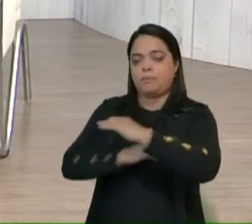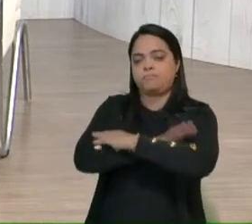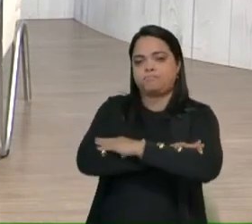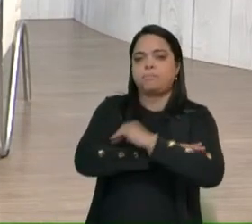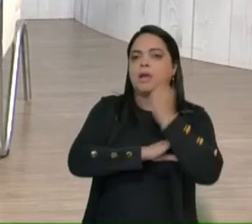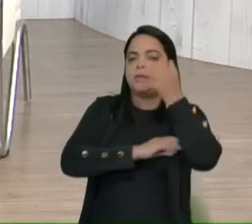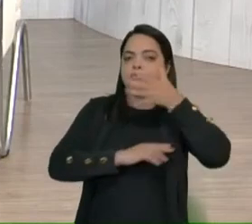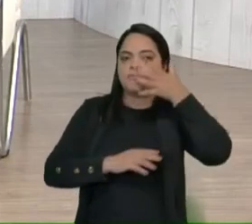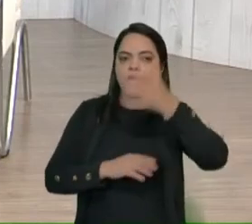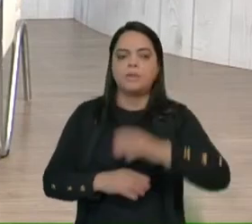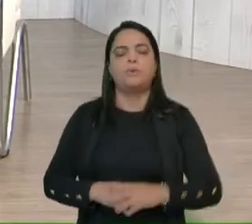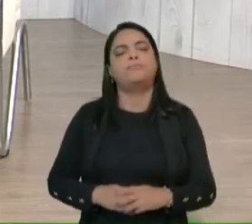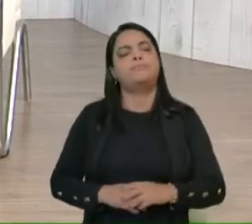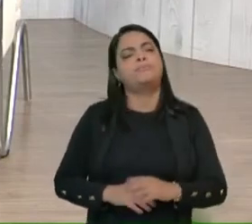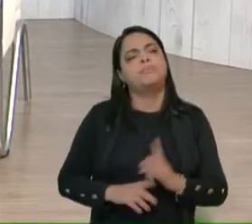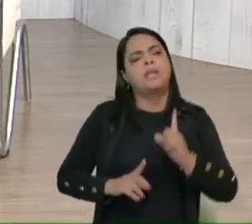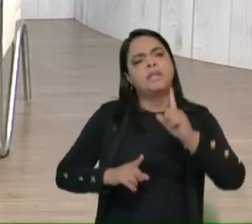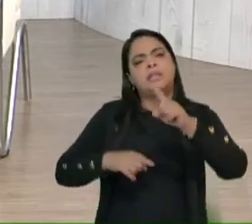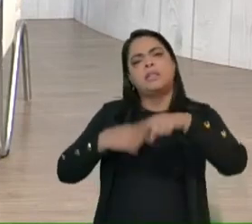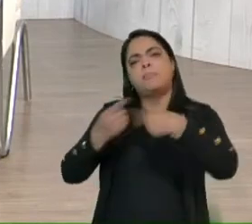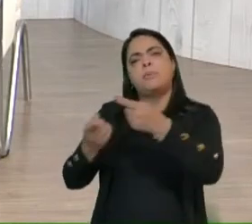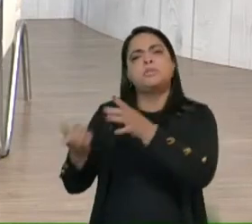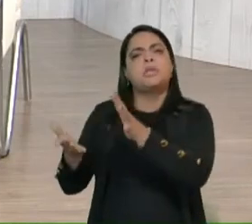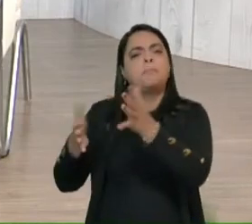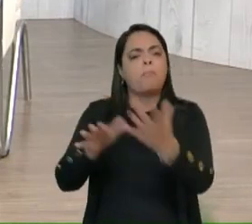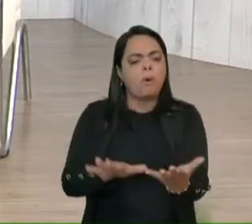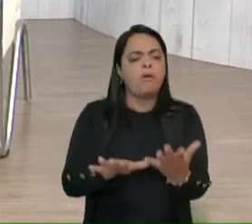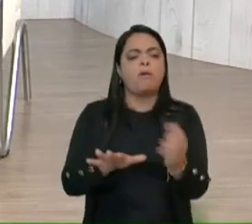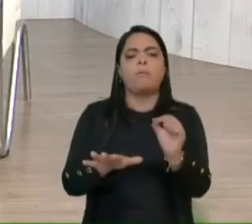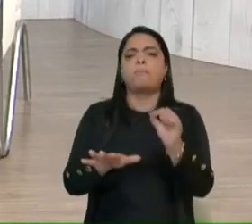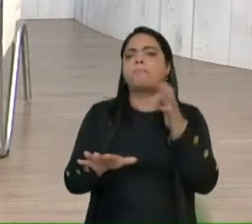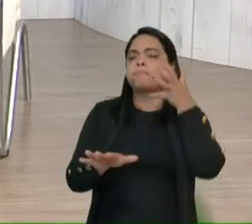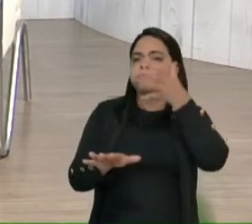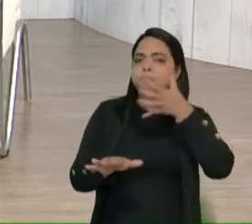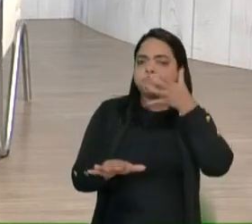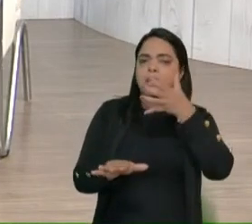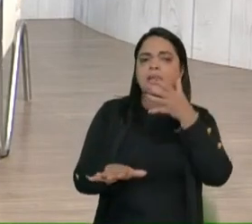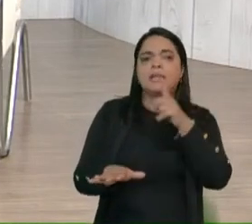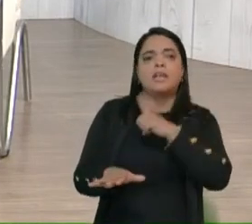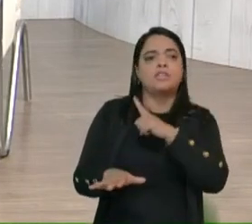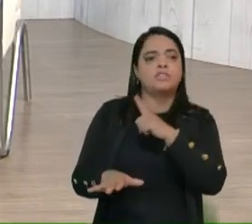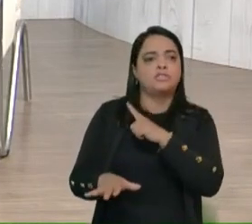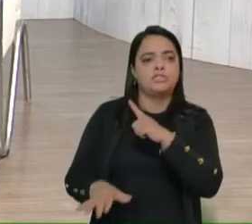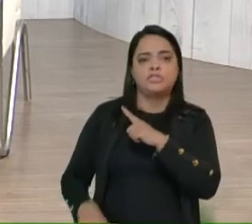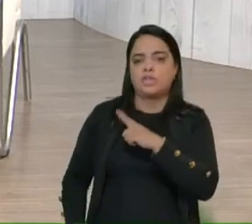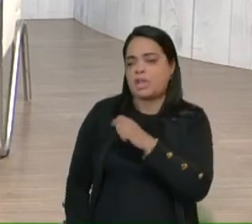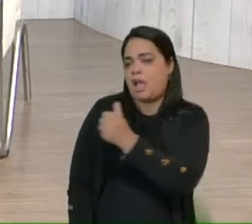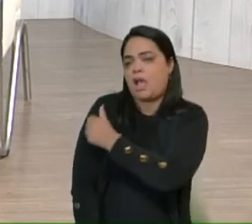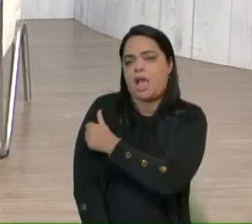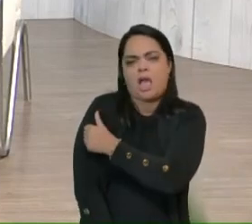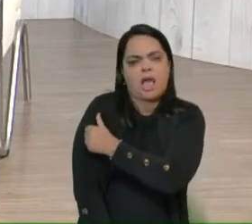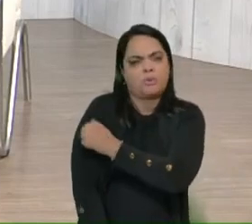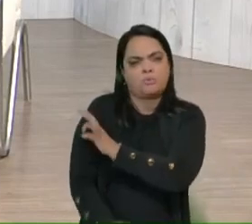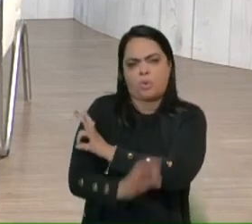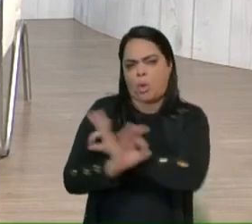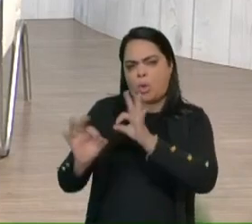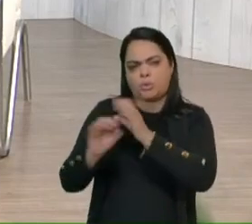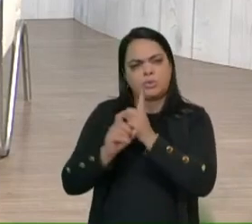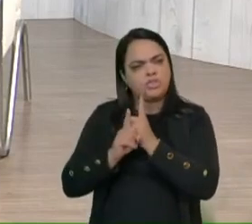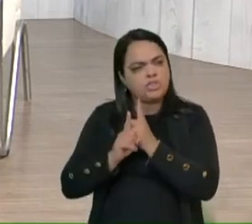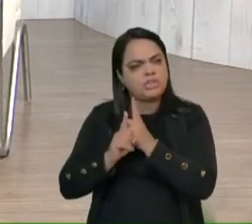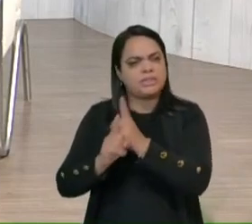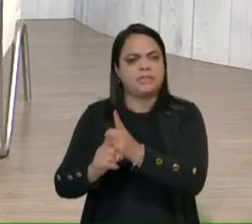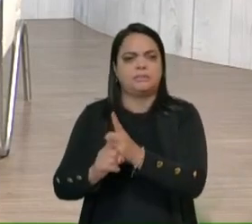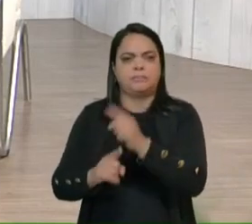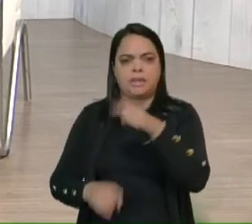né Depois que ele morreu essas palestras ele tinha exímias alunas e alunos discípulos e discípulas